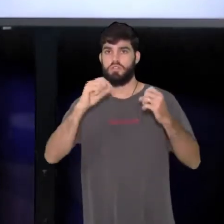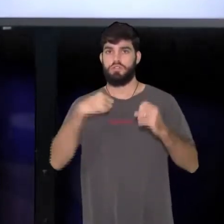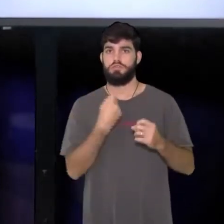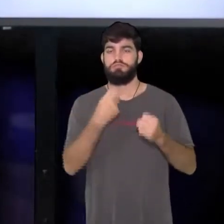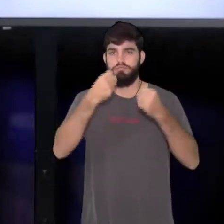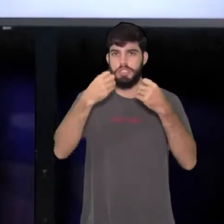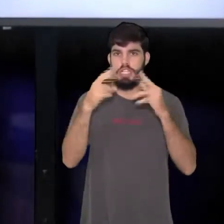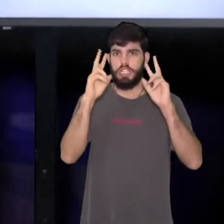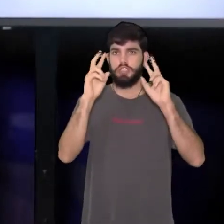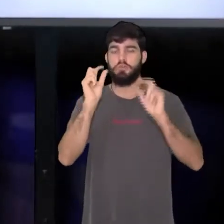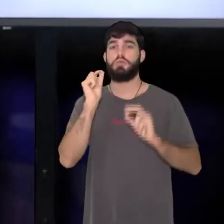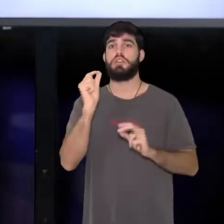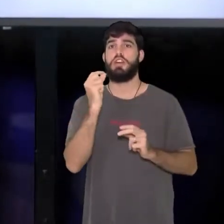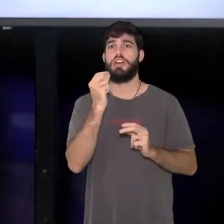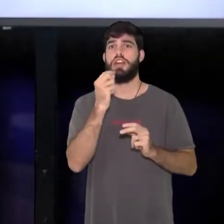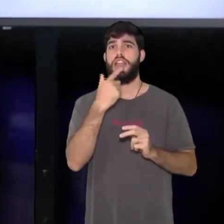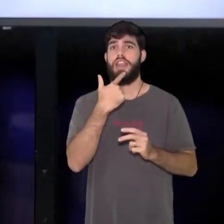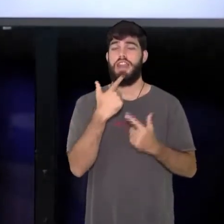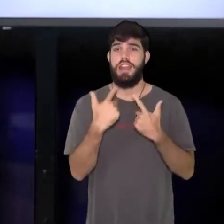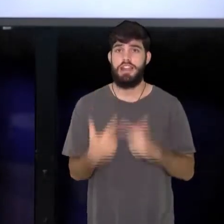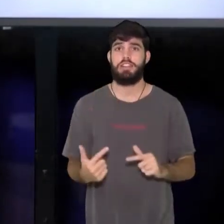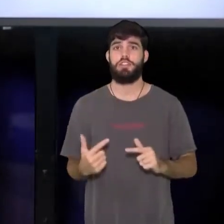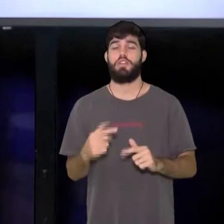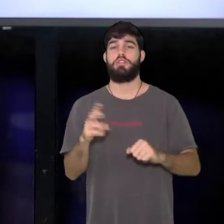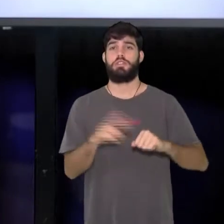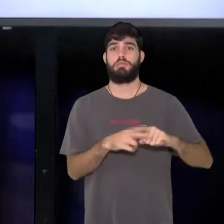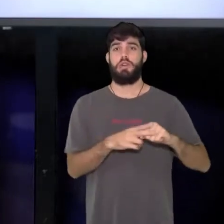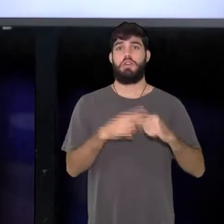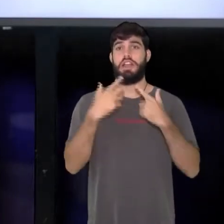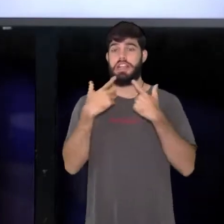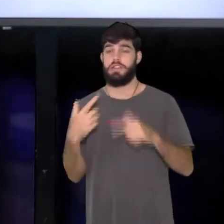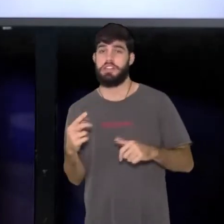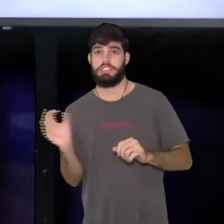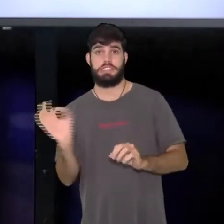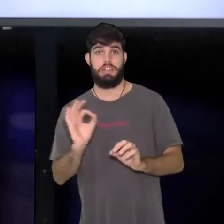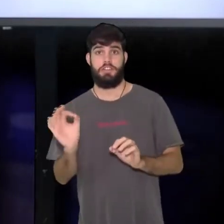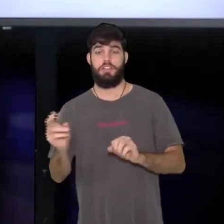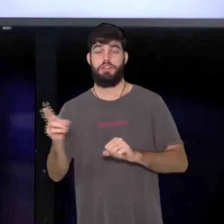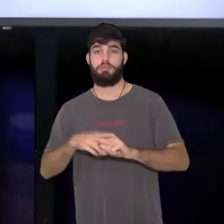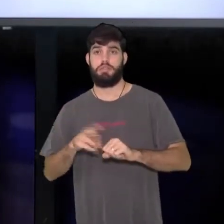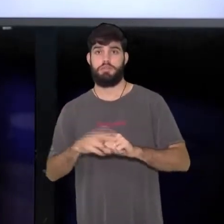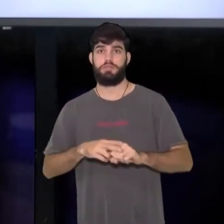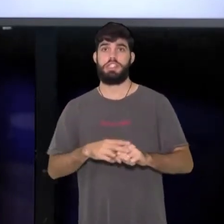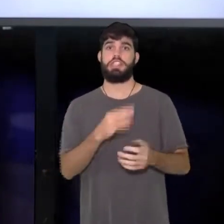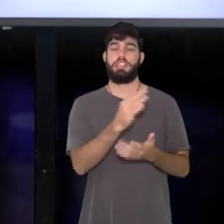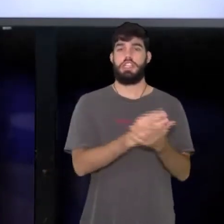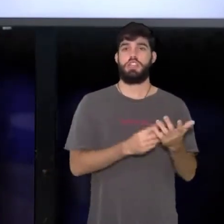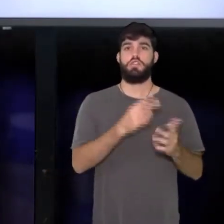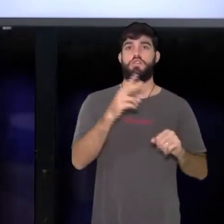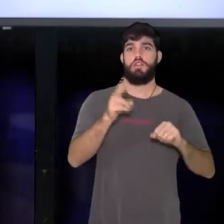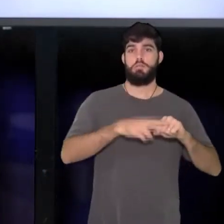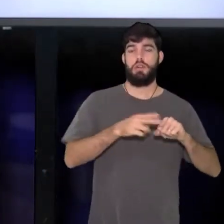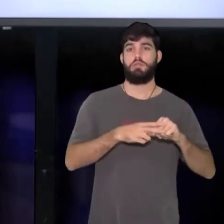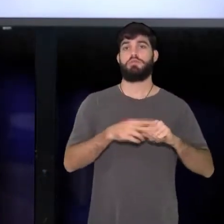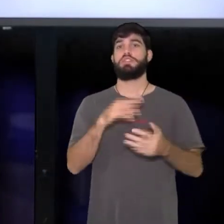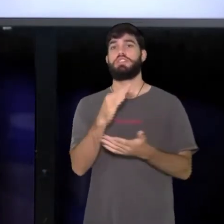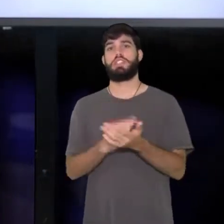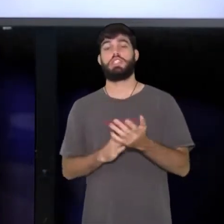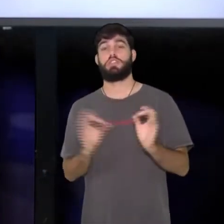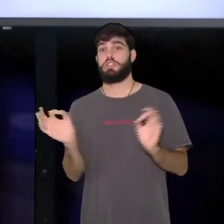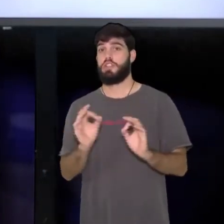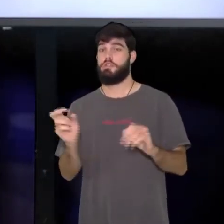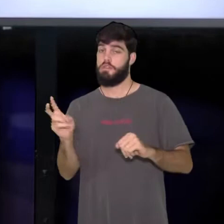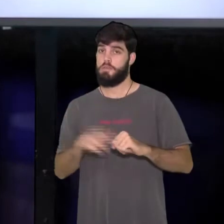e linguagem não verbal, sobre texto verbal e texto não verbal. Mas antes disso,